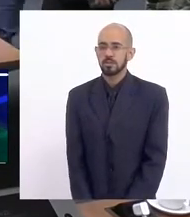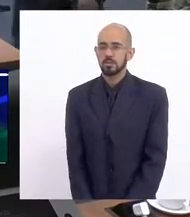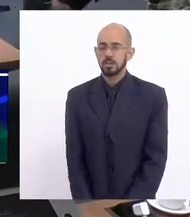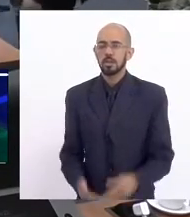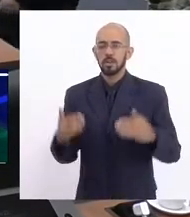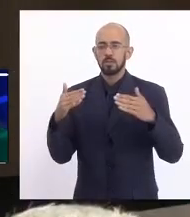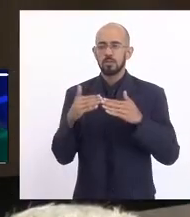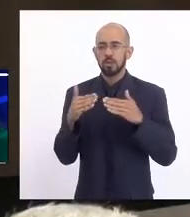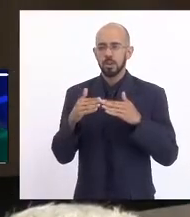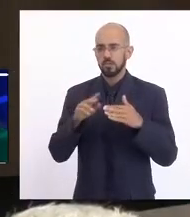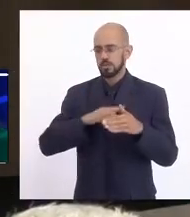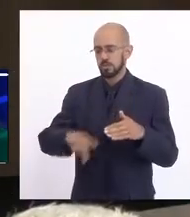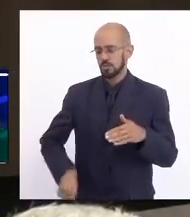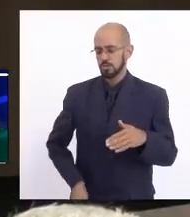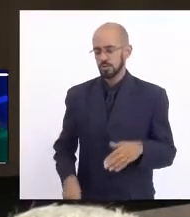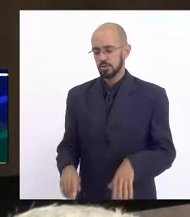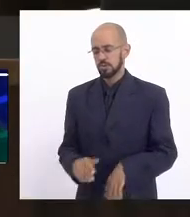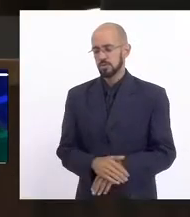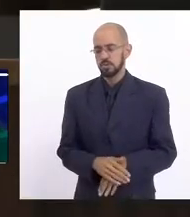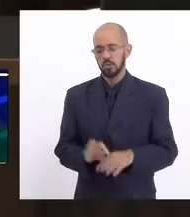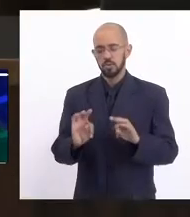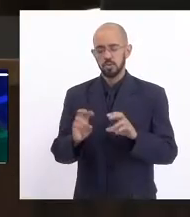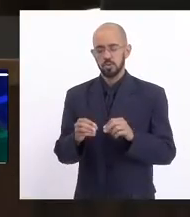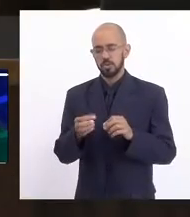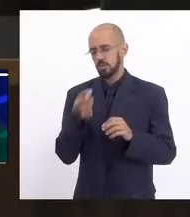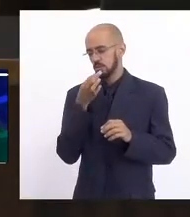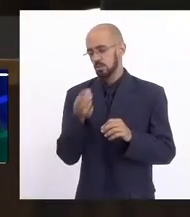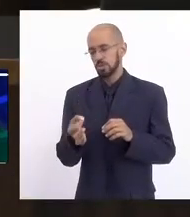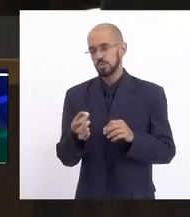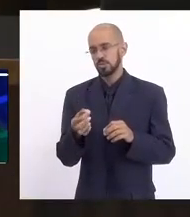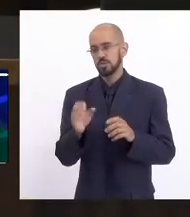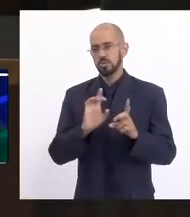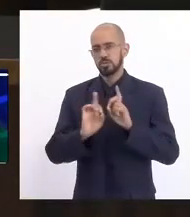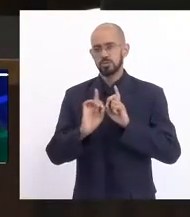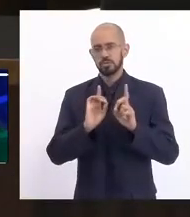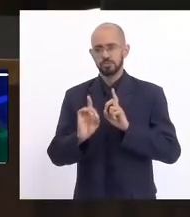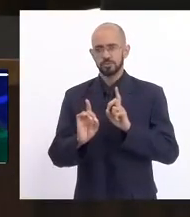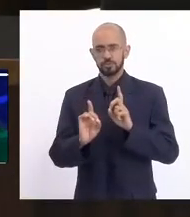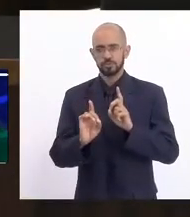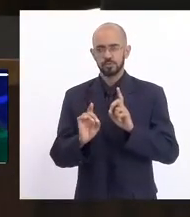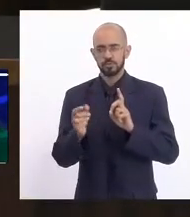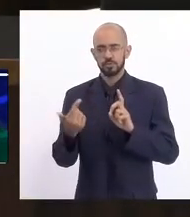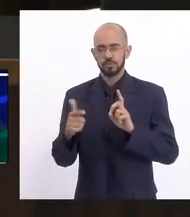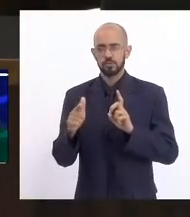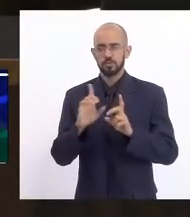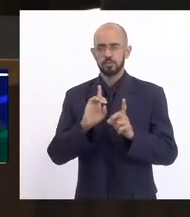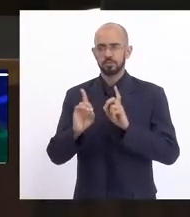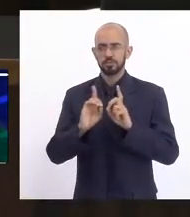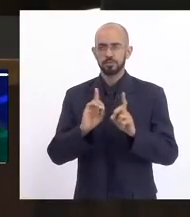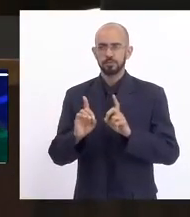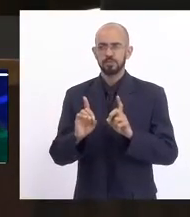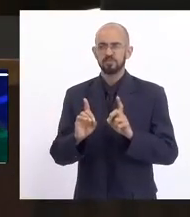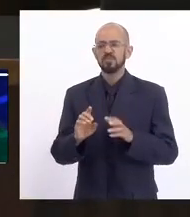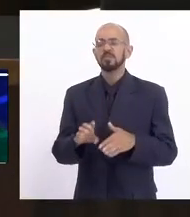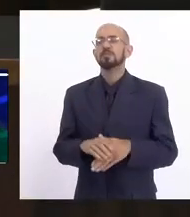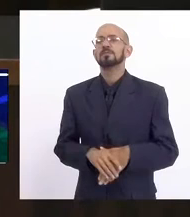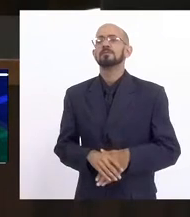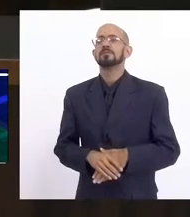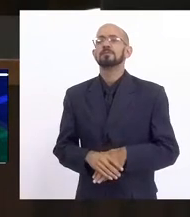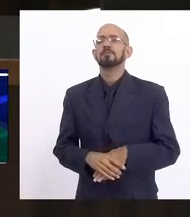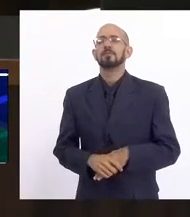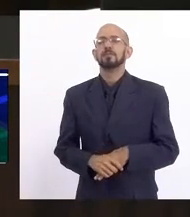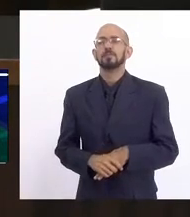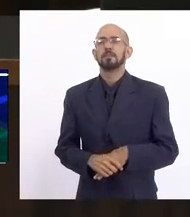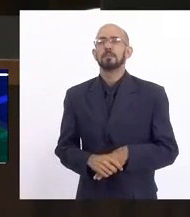Parecer favorável, presidente. Com os pareceres emitidos, em discussão. Não havendo o que queira discutir, para discutir? Pela